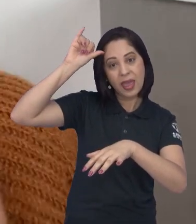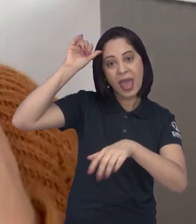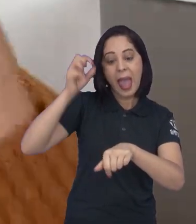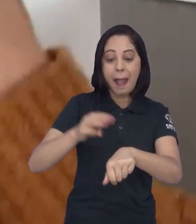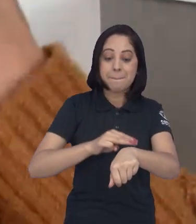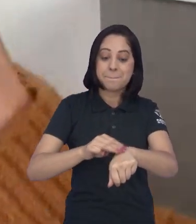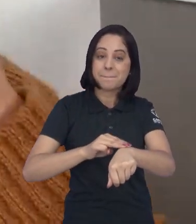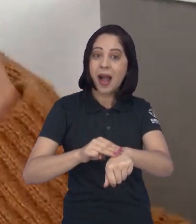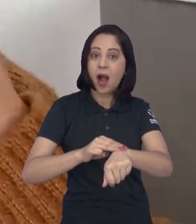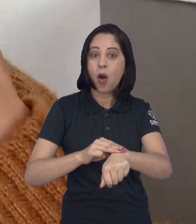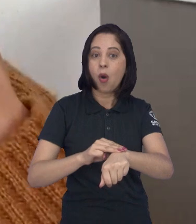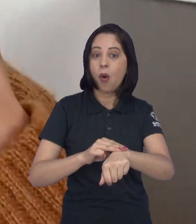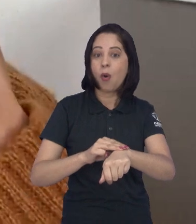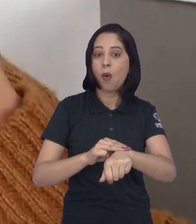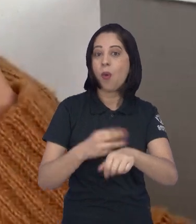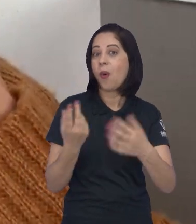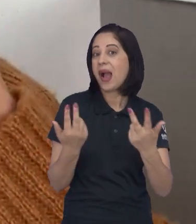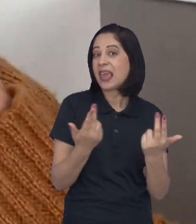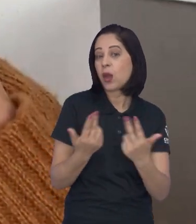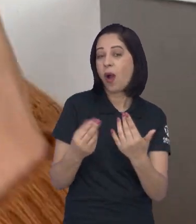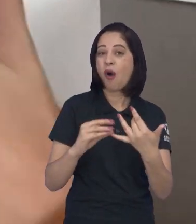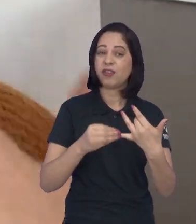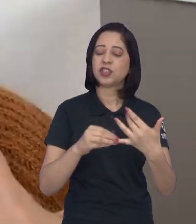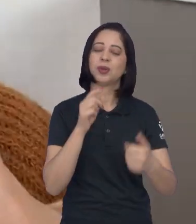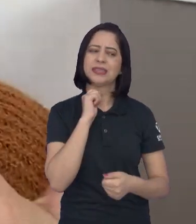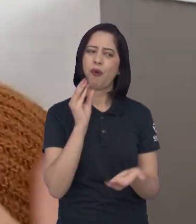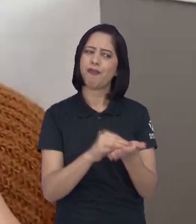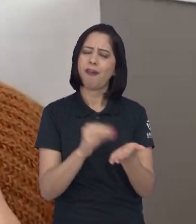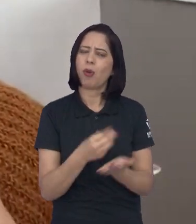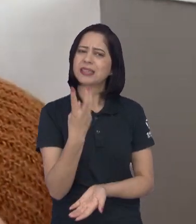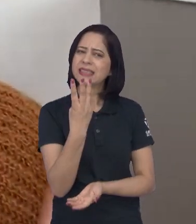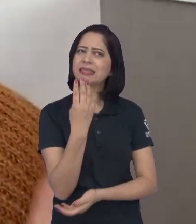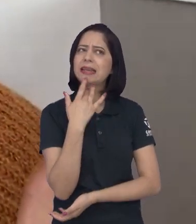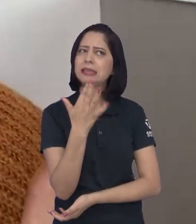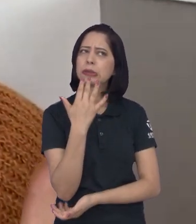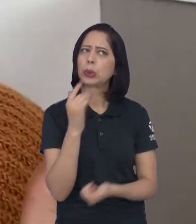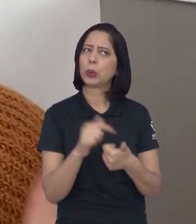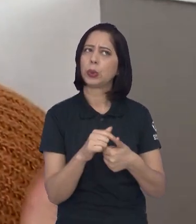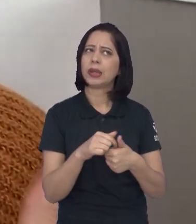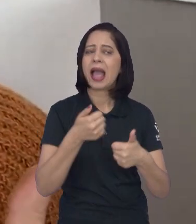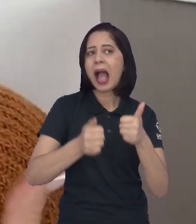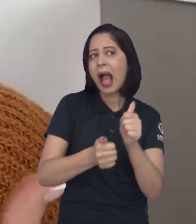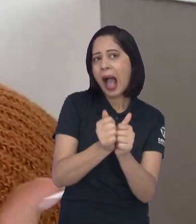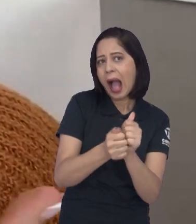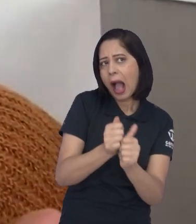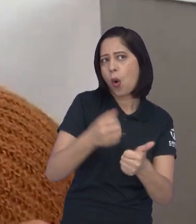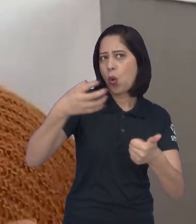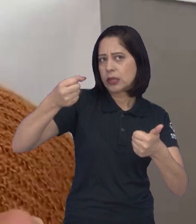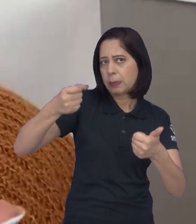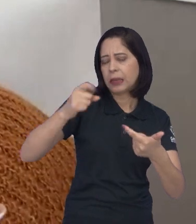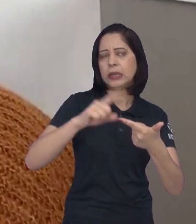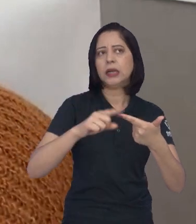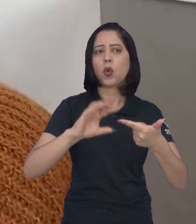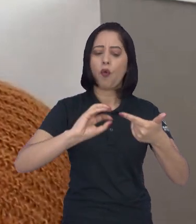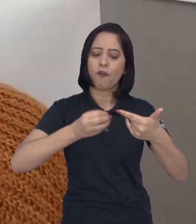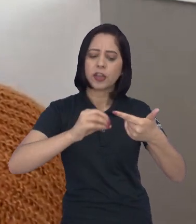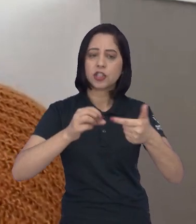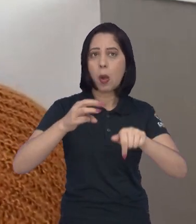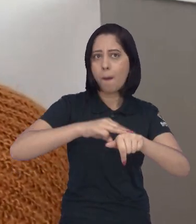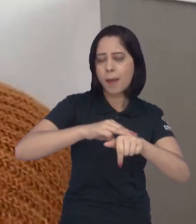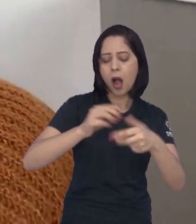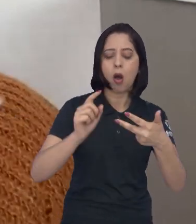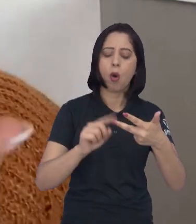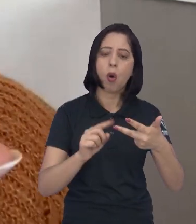Então também não conta então ainda estão faltando três cores aqui na alimentação do paciente para ficar como forma de prevenção